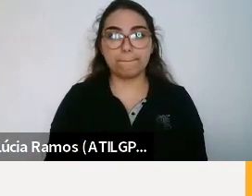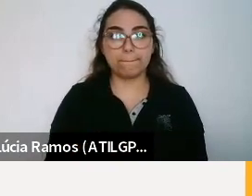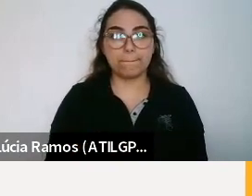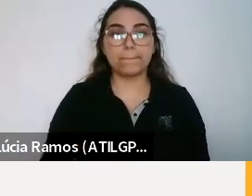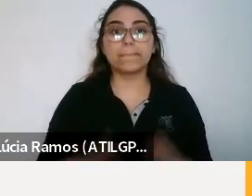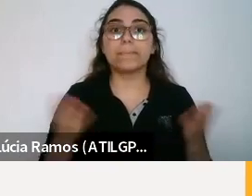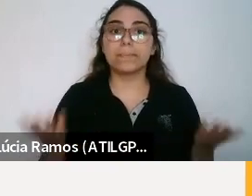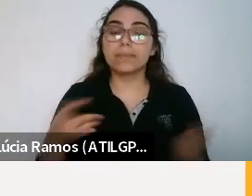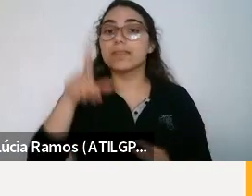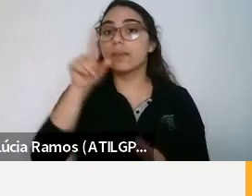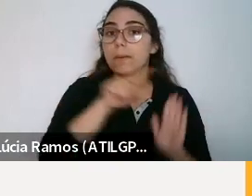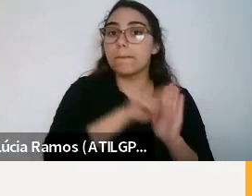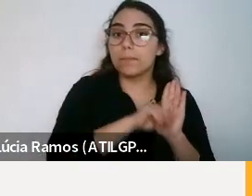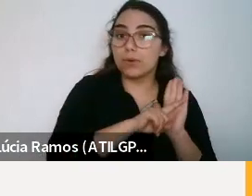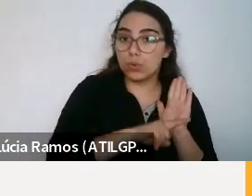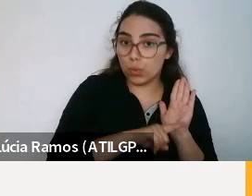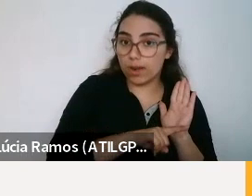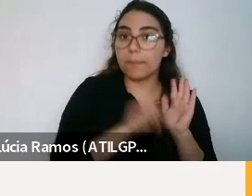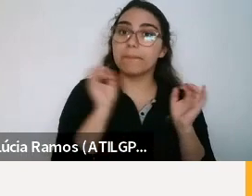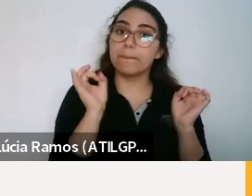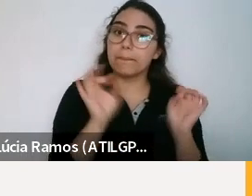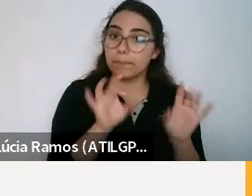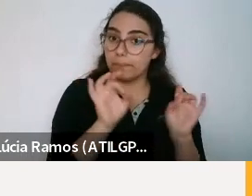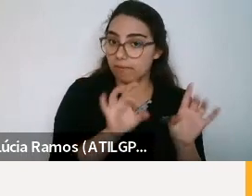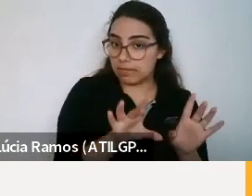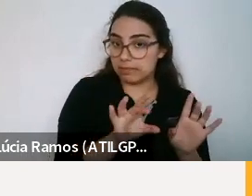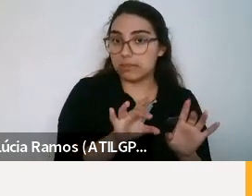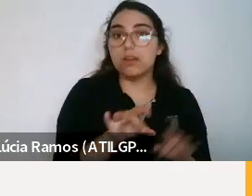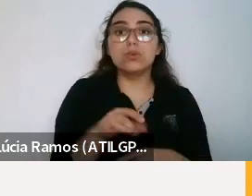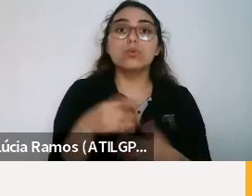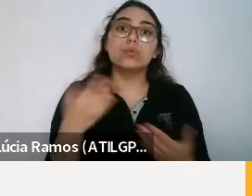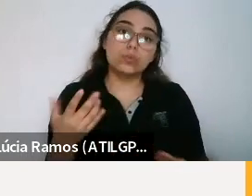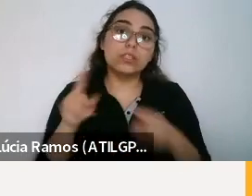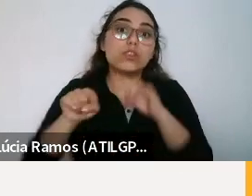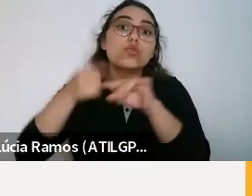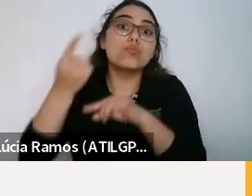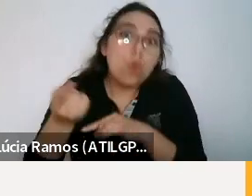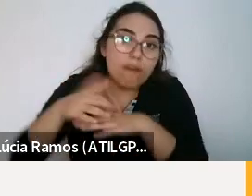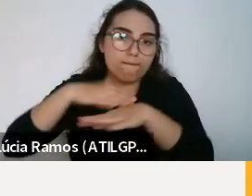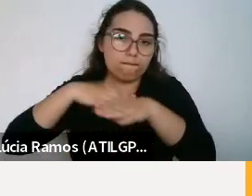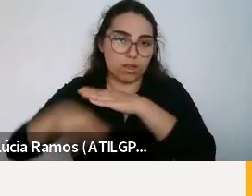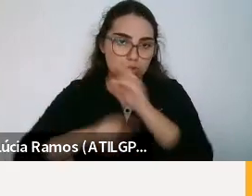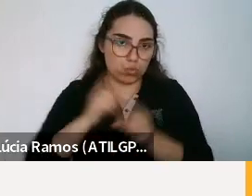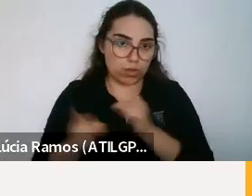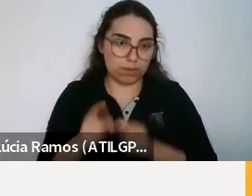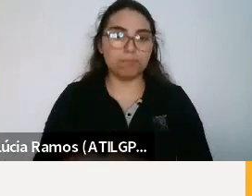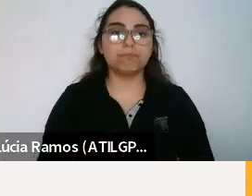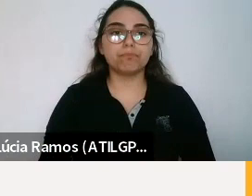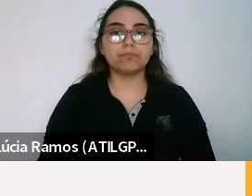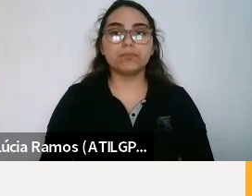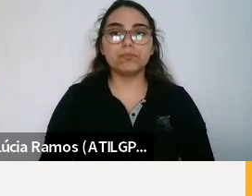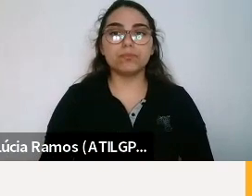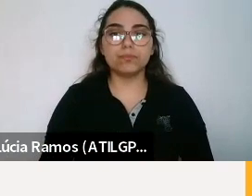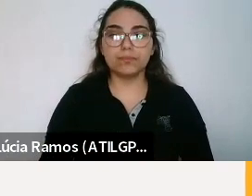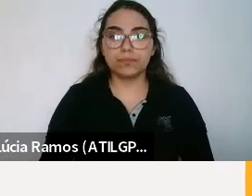Temos então também os programas de prevenção e intervenção, os programas de prevenção e intervenção, que já aqui,